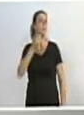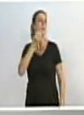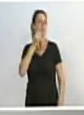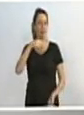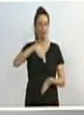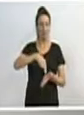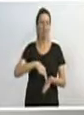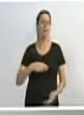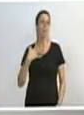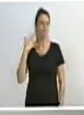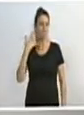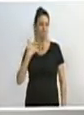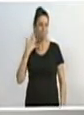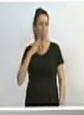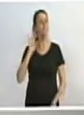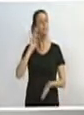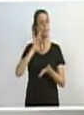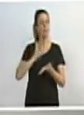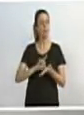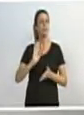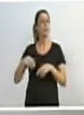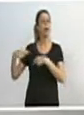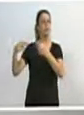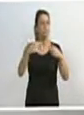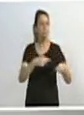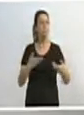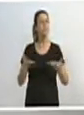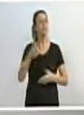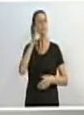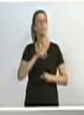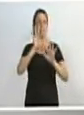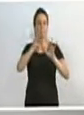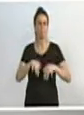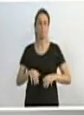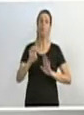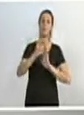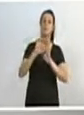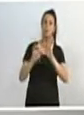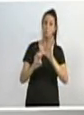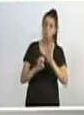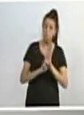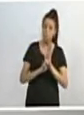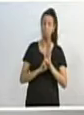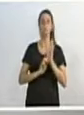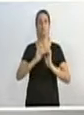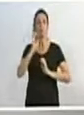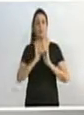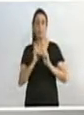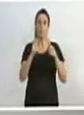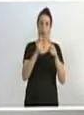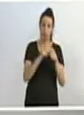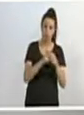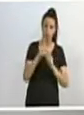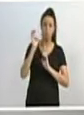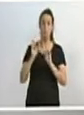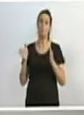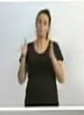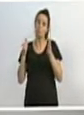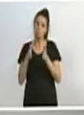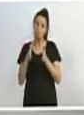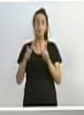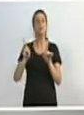finalizarmos esta grande discussão, que foi a formatação do Estatuto da Micro e Pequena Empresa, do Micro e Pequeno Empresário, do Empresário de Pequeno